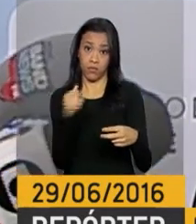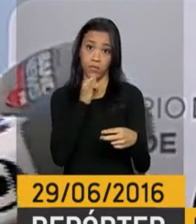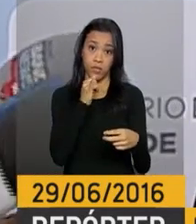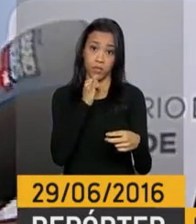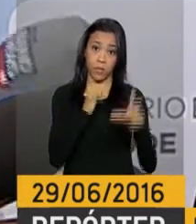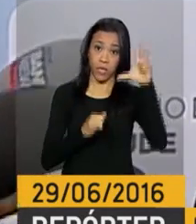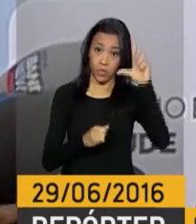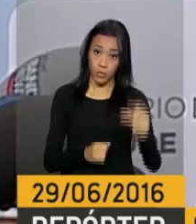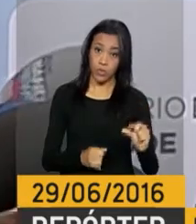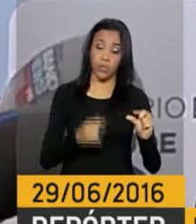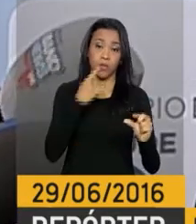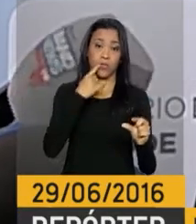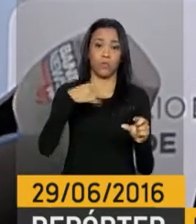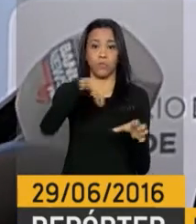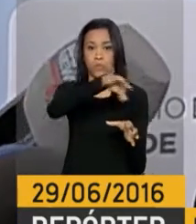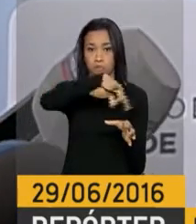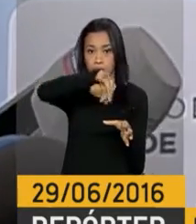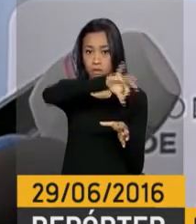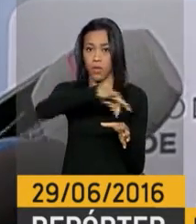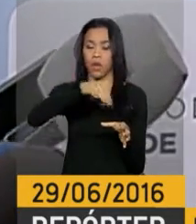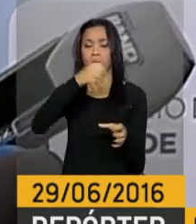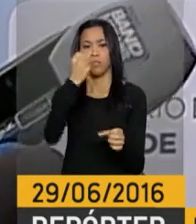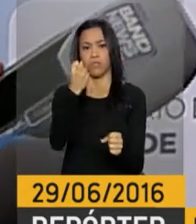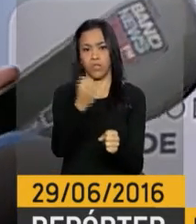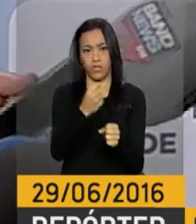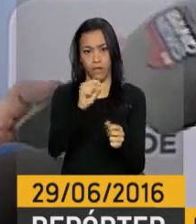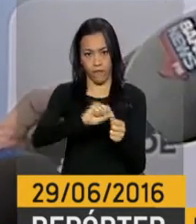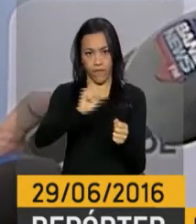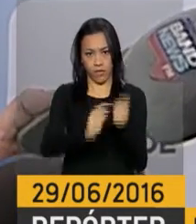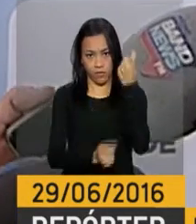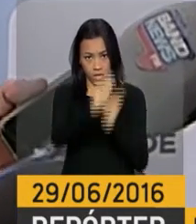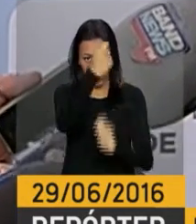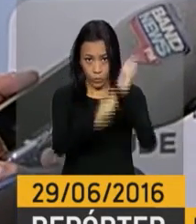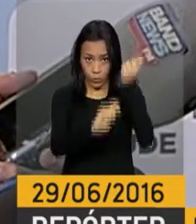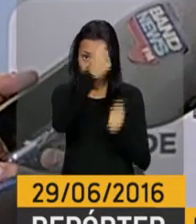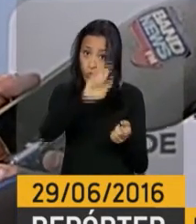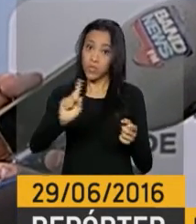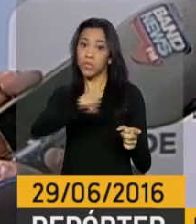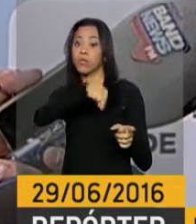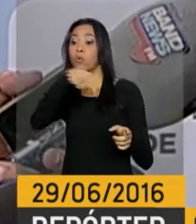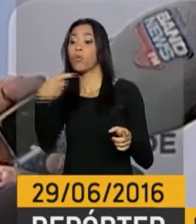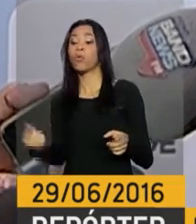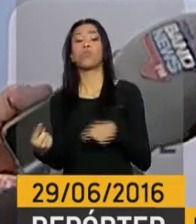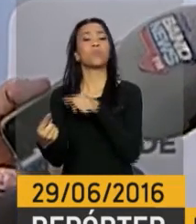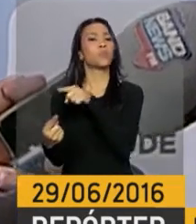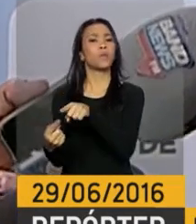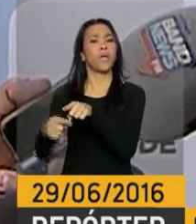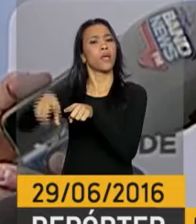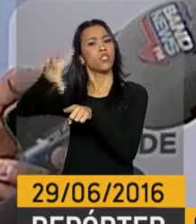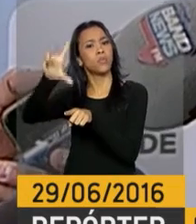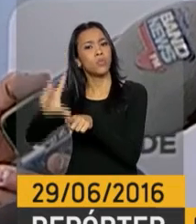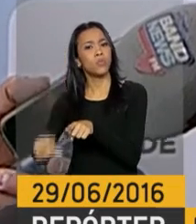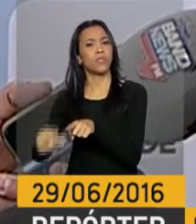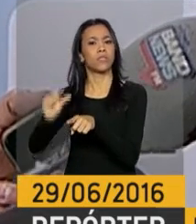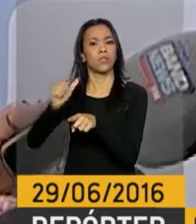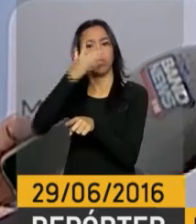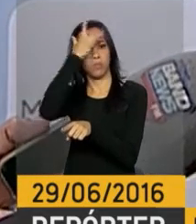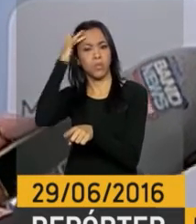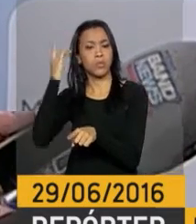desse sódio nos alimentos processados com a queda nos casos, nas internações